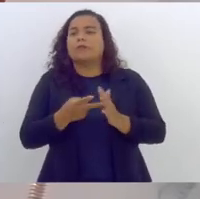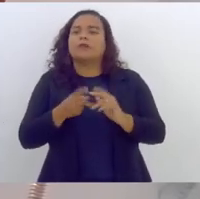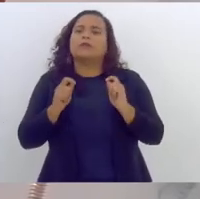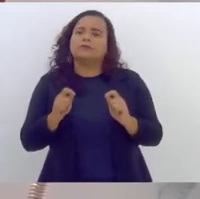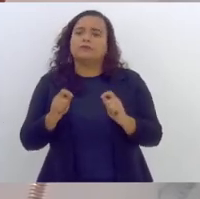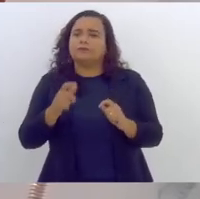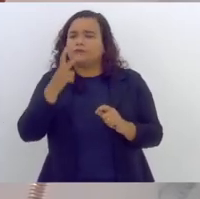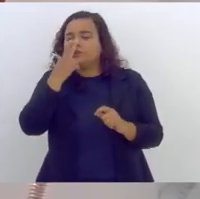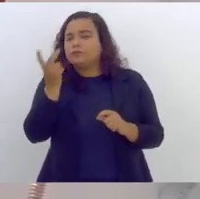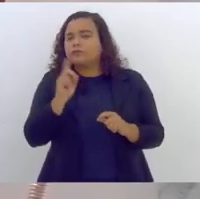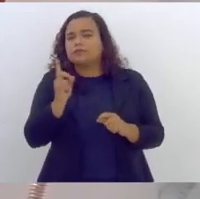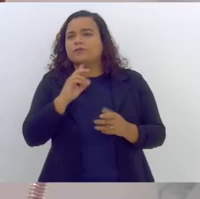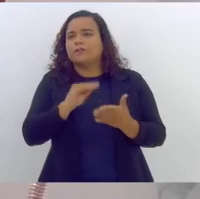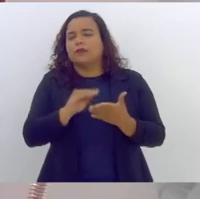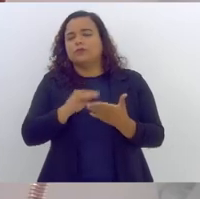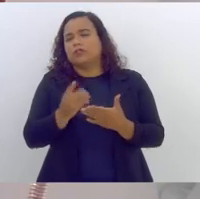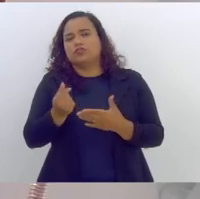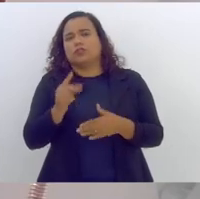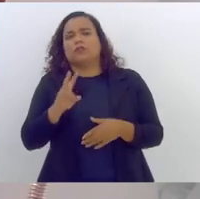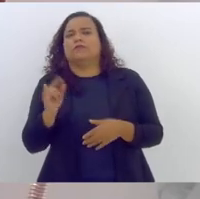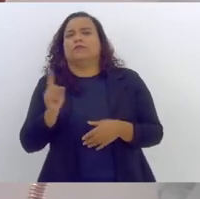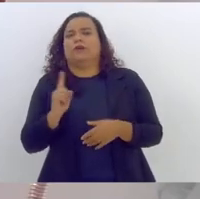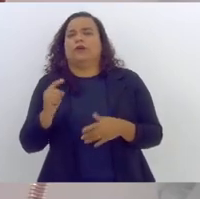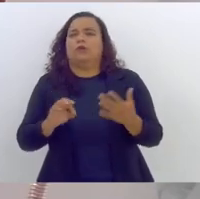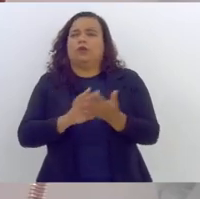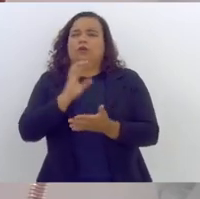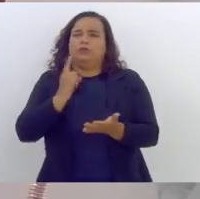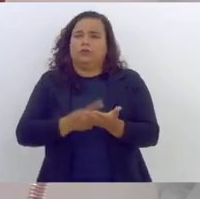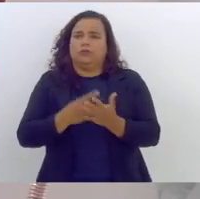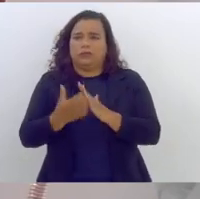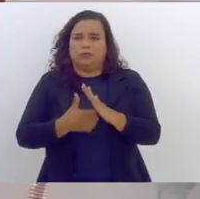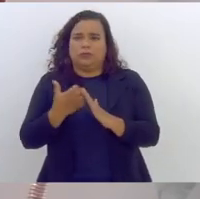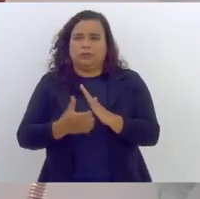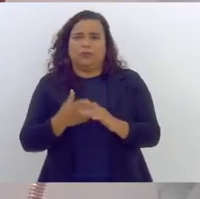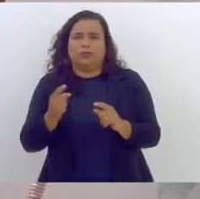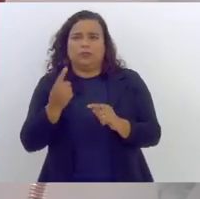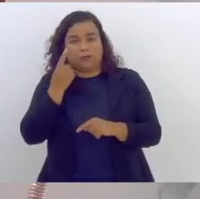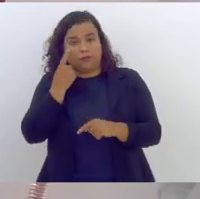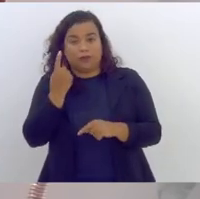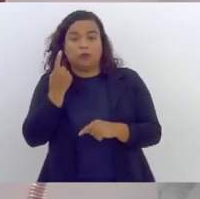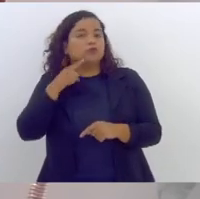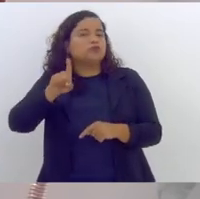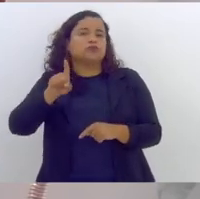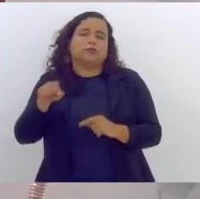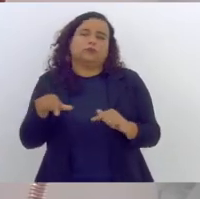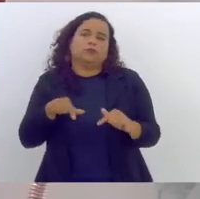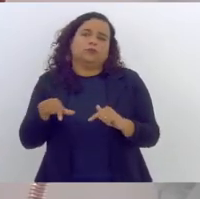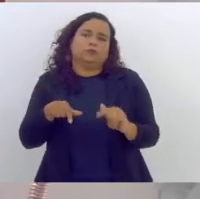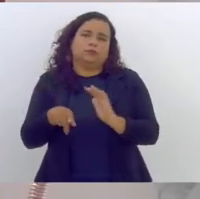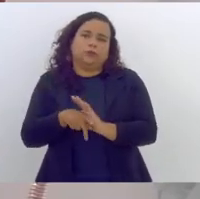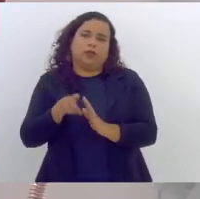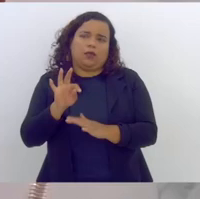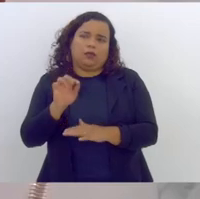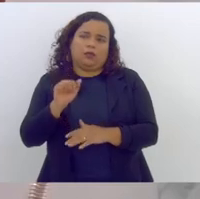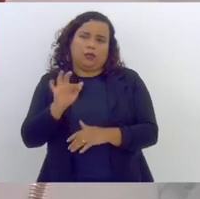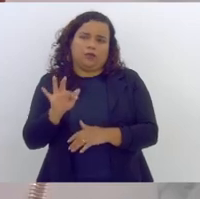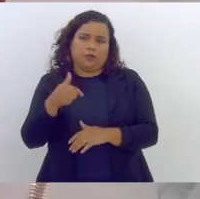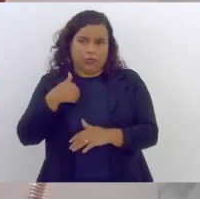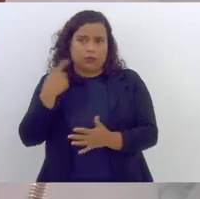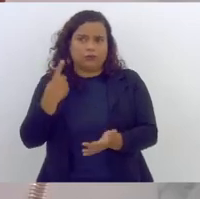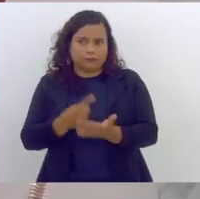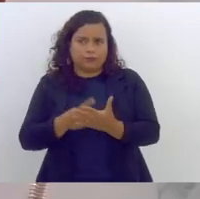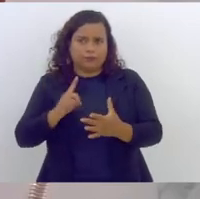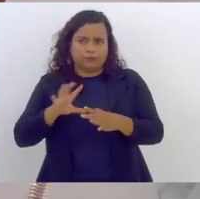parece que faltará dinheiro para contratar uma empresa para realizar um dia de TAF eu me comprometo como